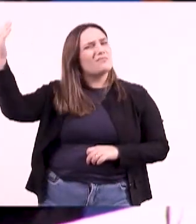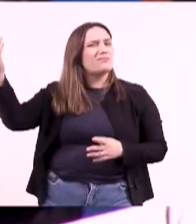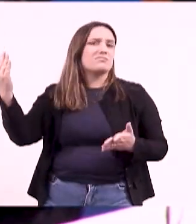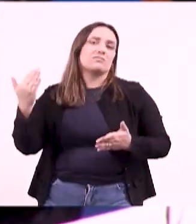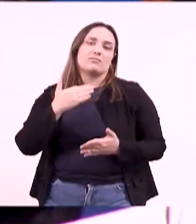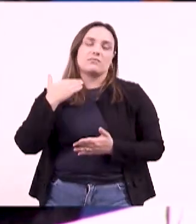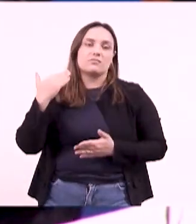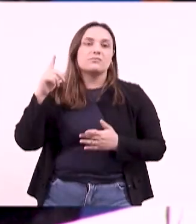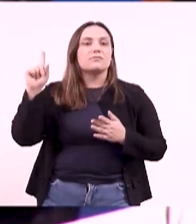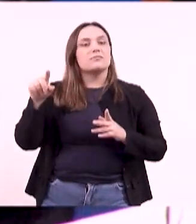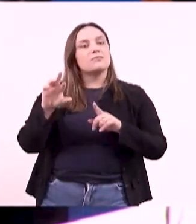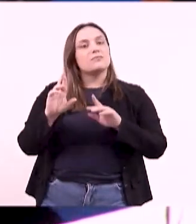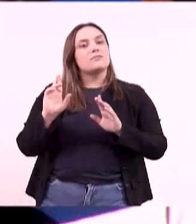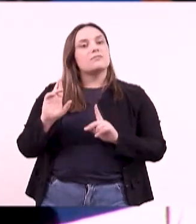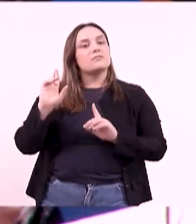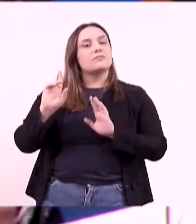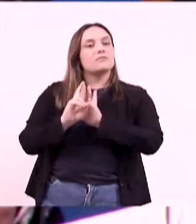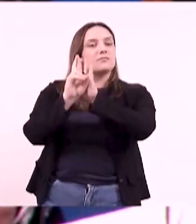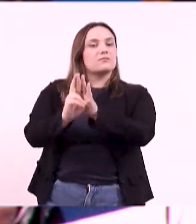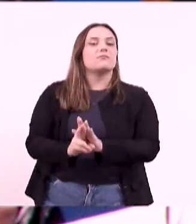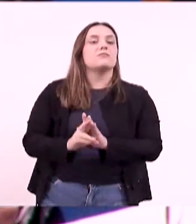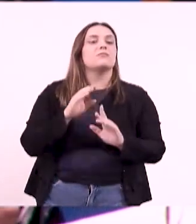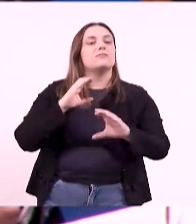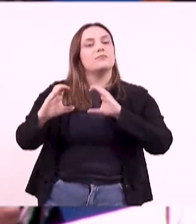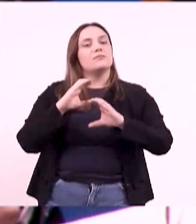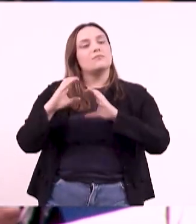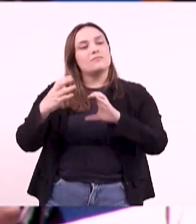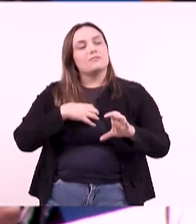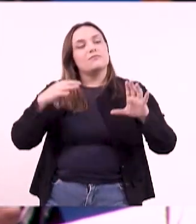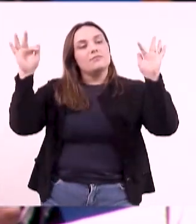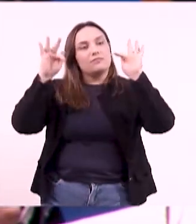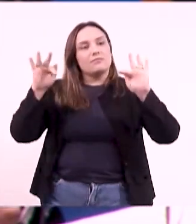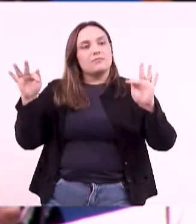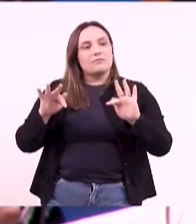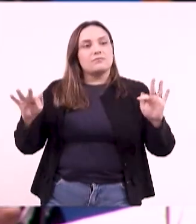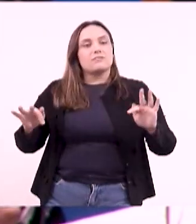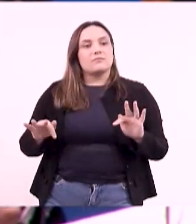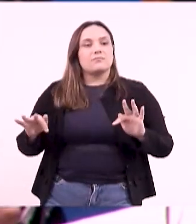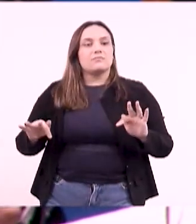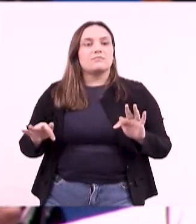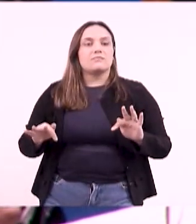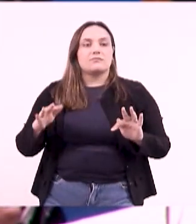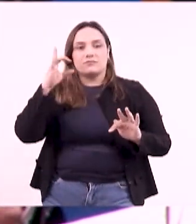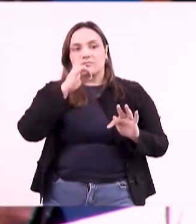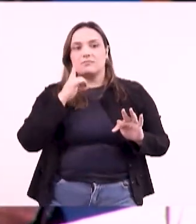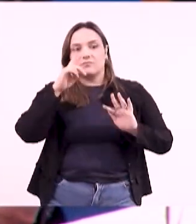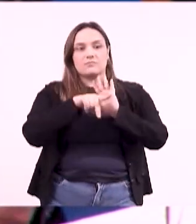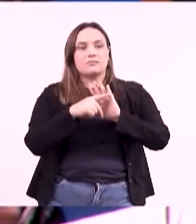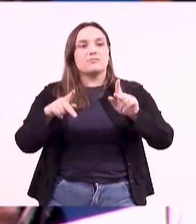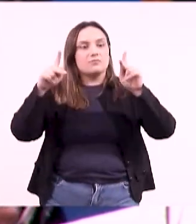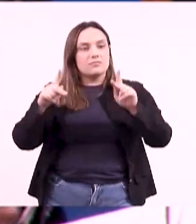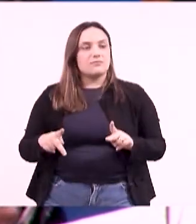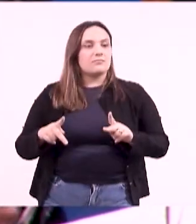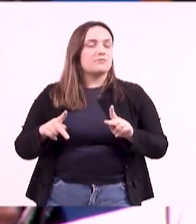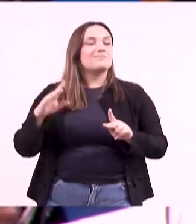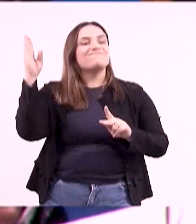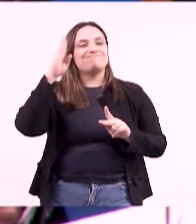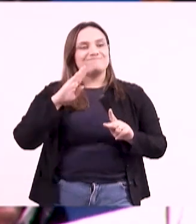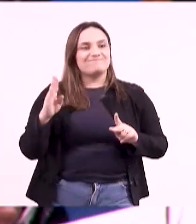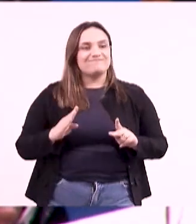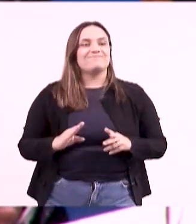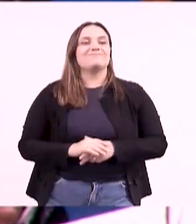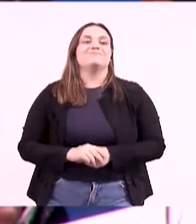que representa a comunicação e a alegria dos domingos do povo brasileiro por muitos anos.